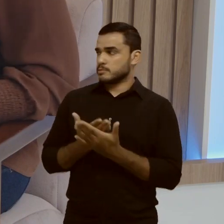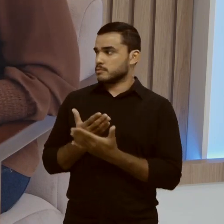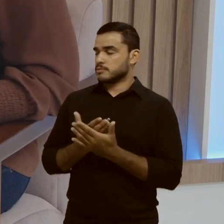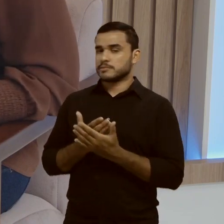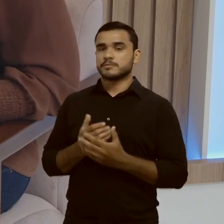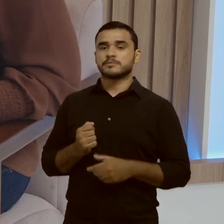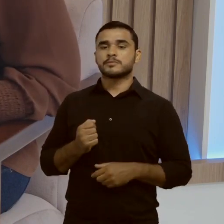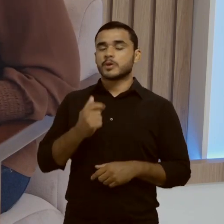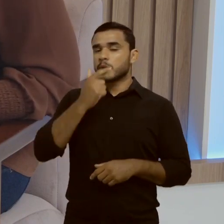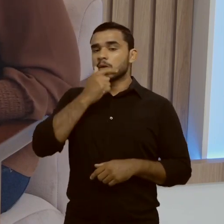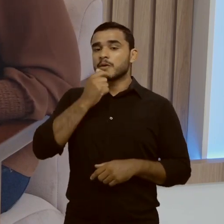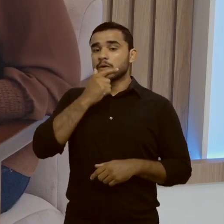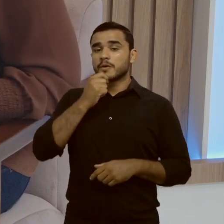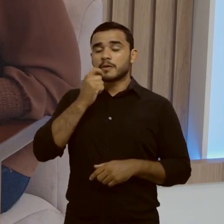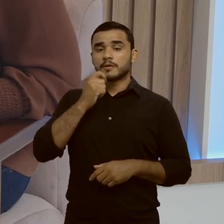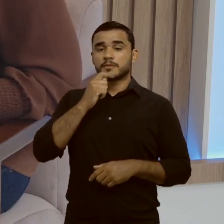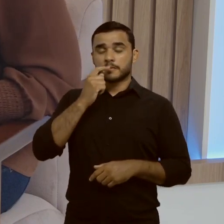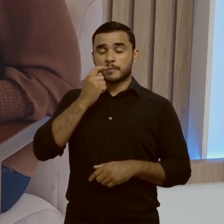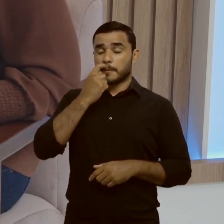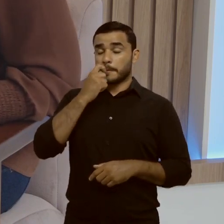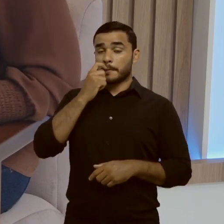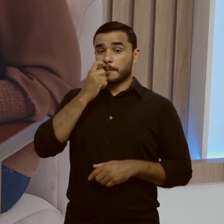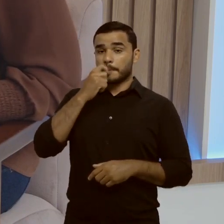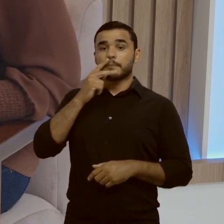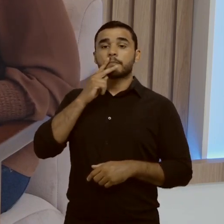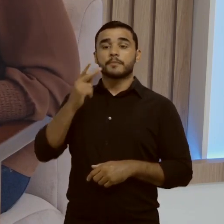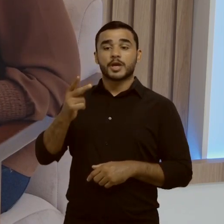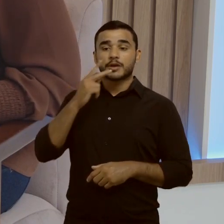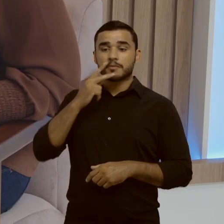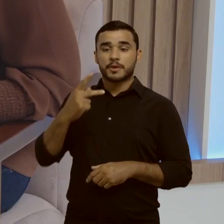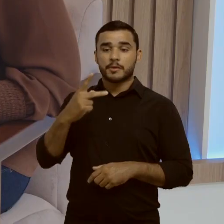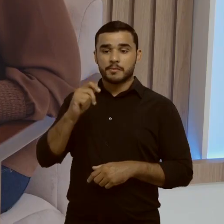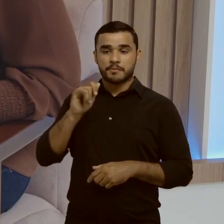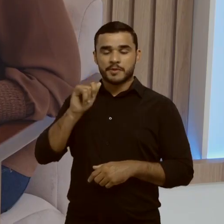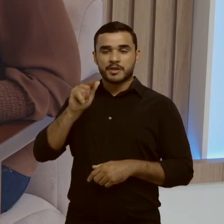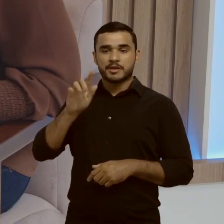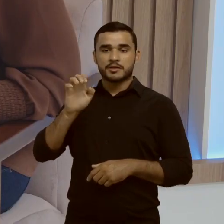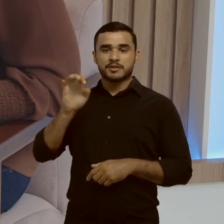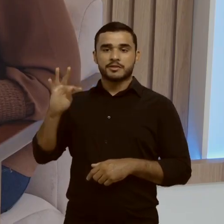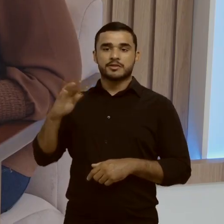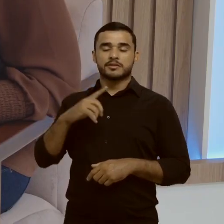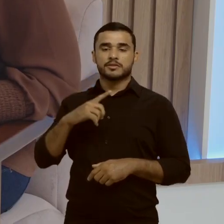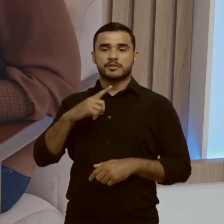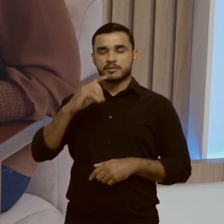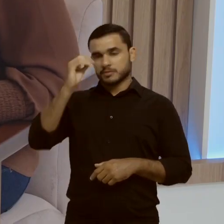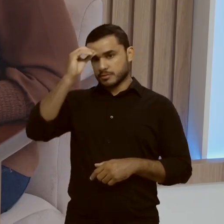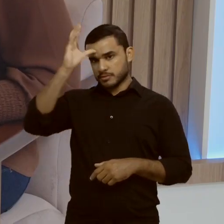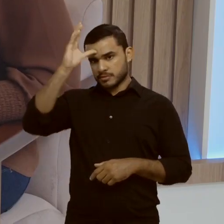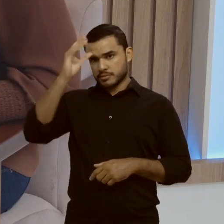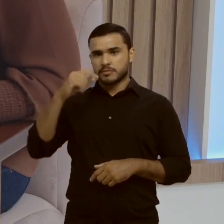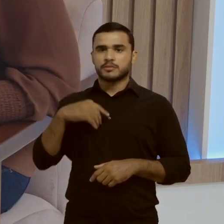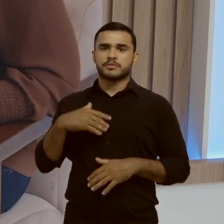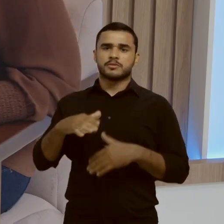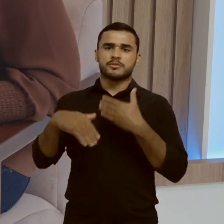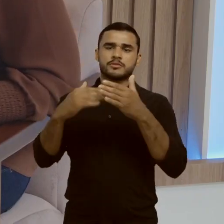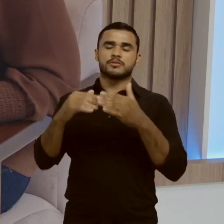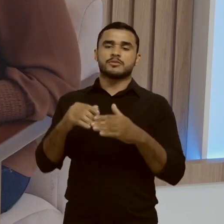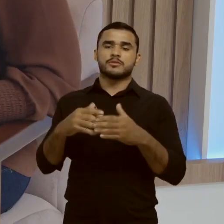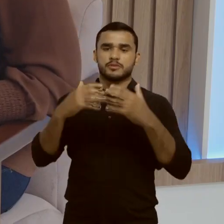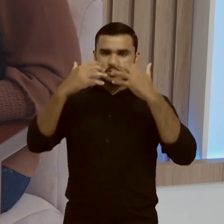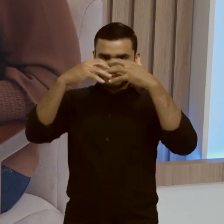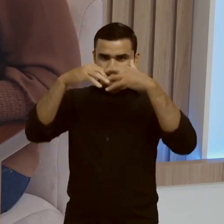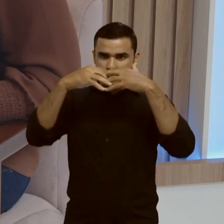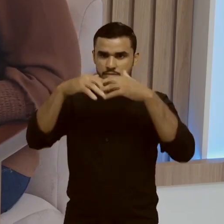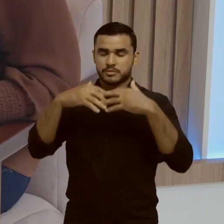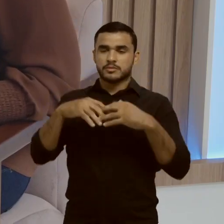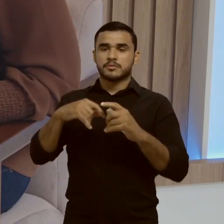que é o nosso grande referência do desenvolvimento cognitivo infantil, fala muito disso, da questão da ludicidade.